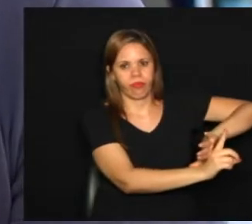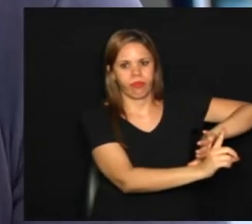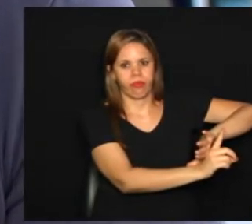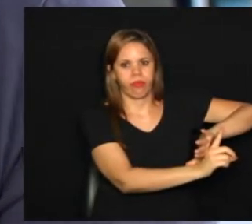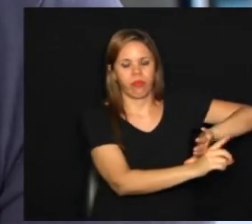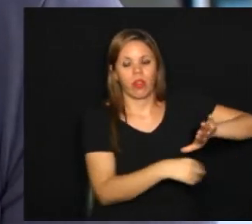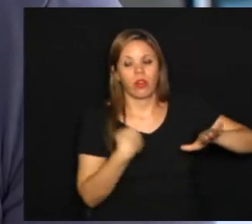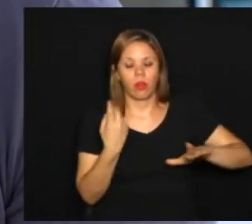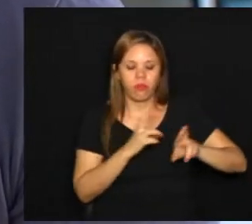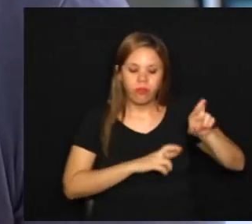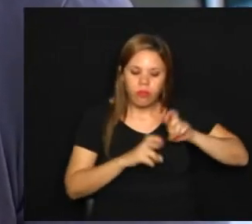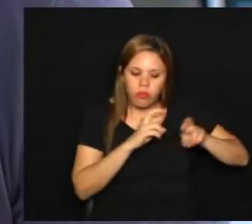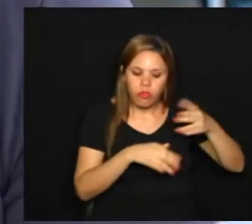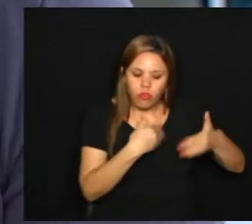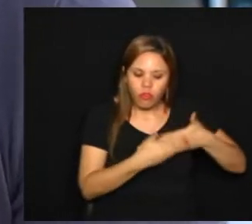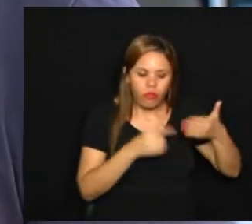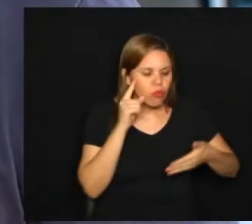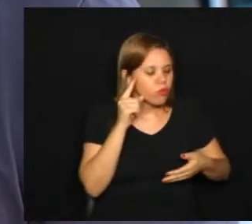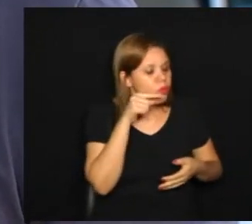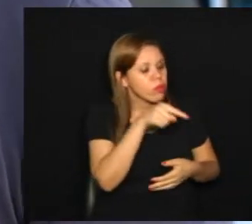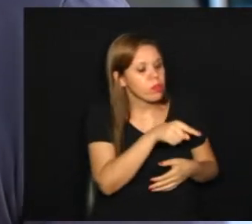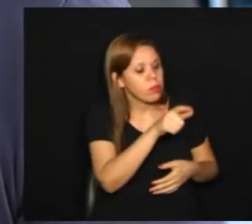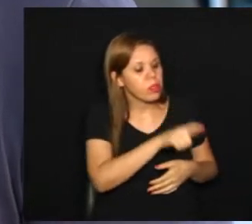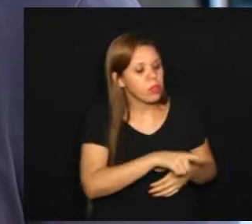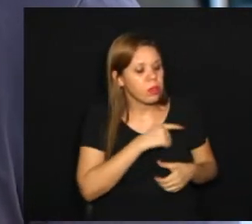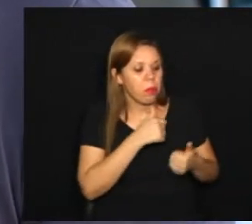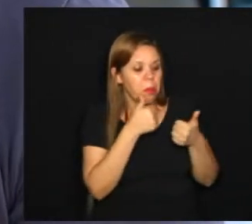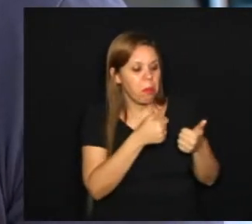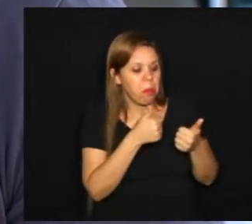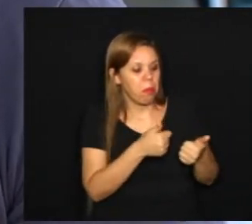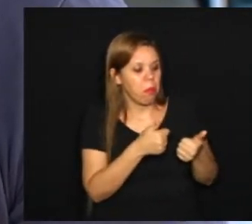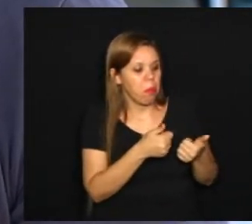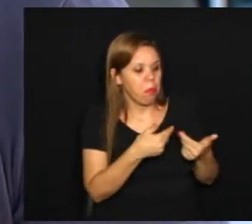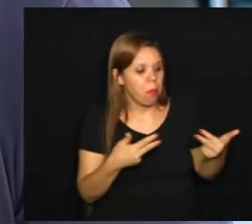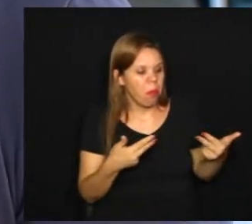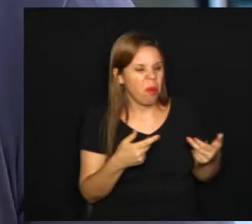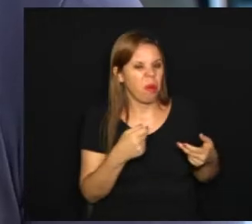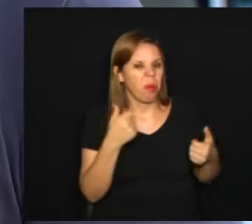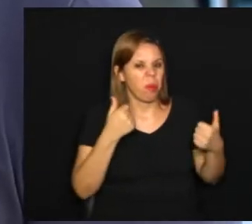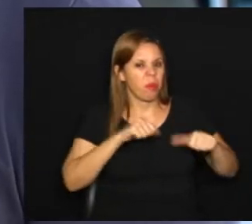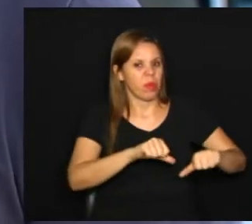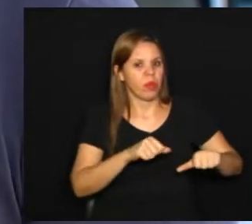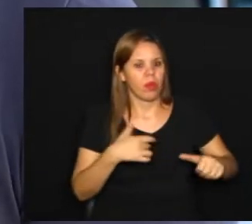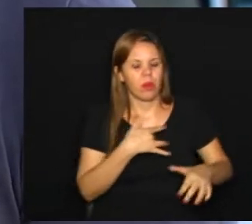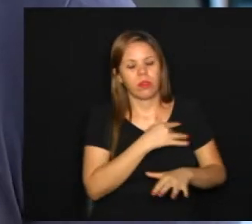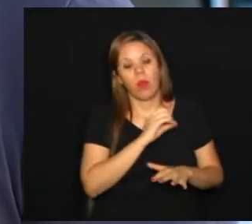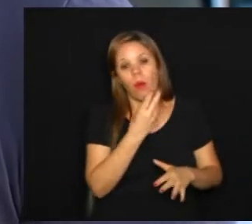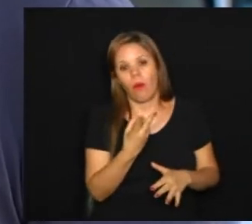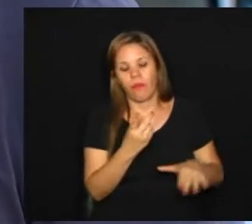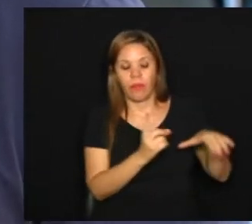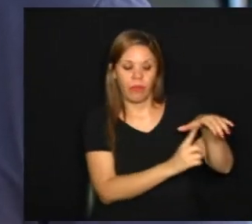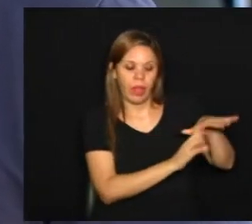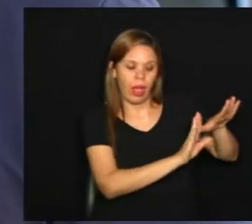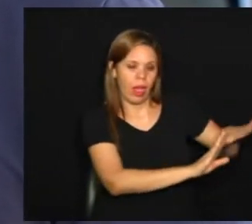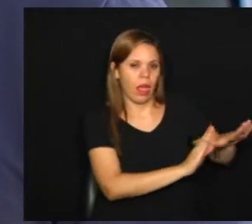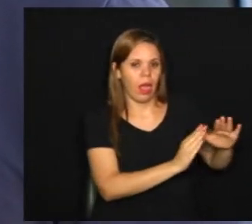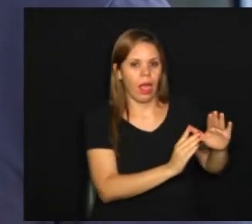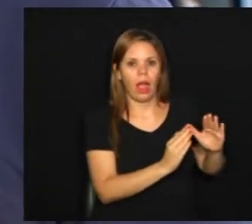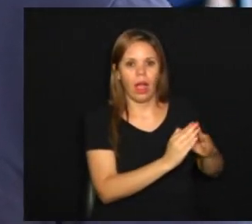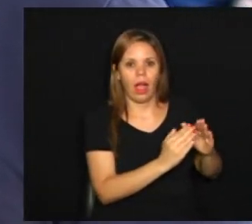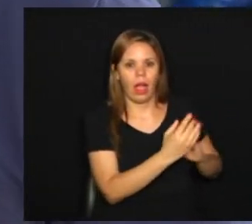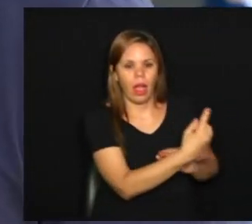Nós monitoramos dia a dia se a pessoa está bem, se teve algum tipo de agravamento e ela tem que ficar em casa sem